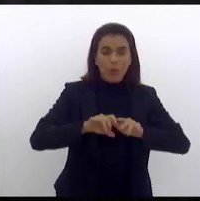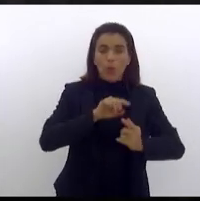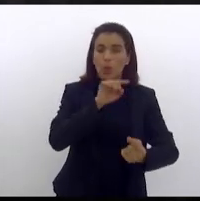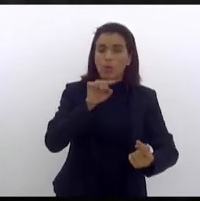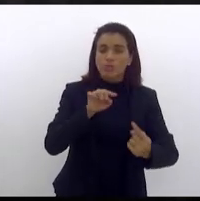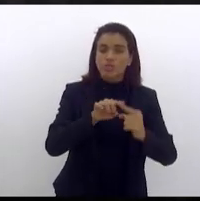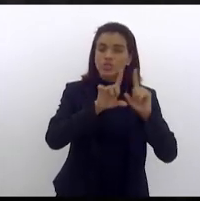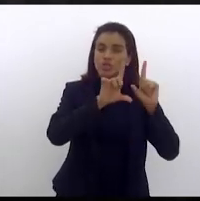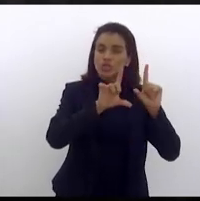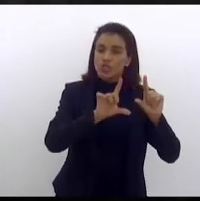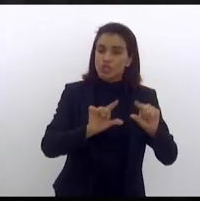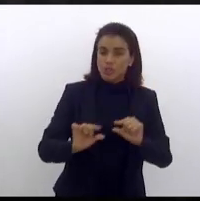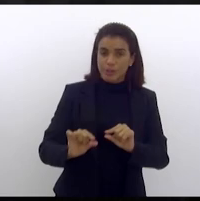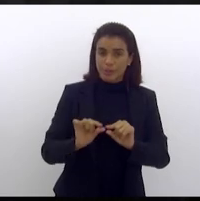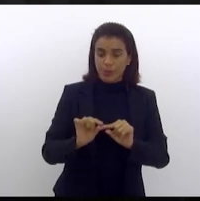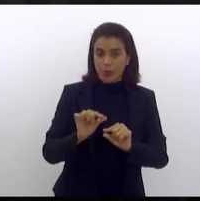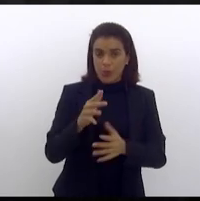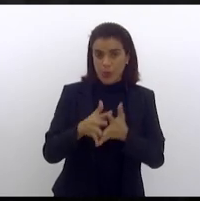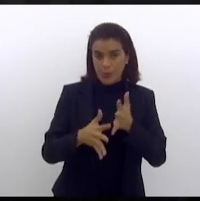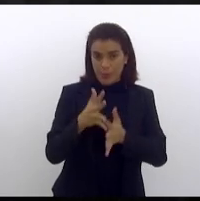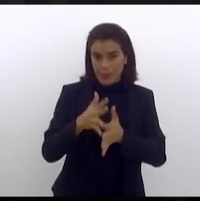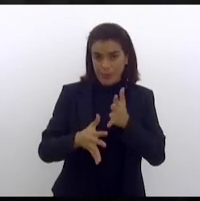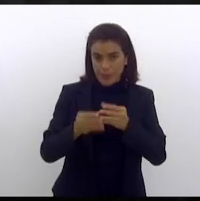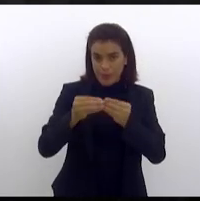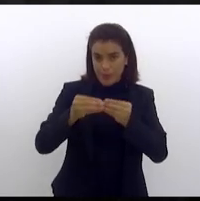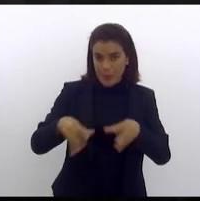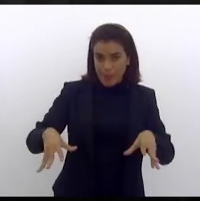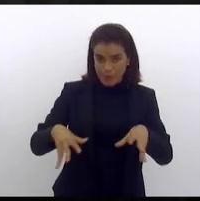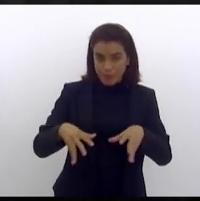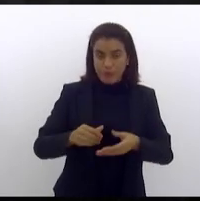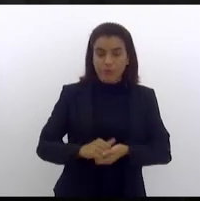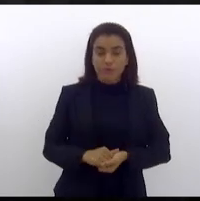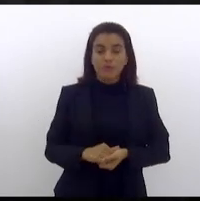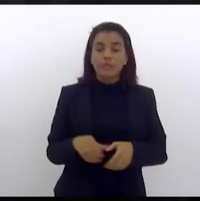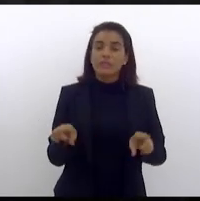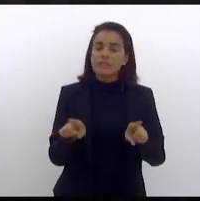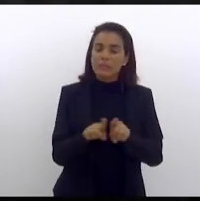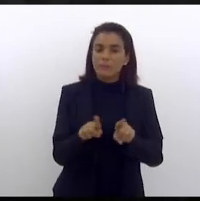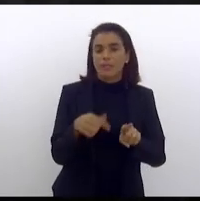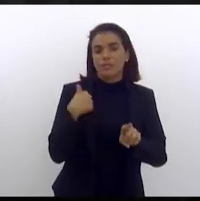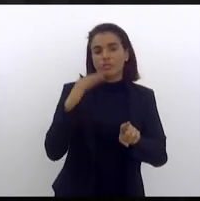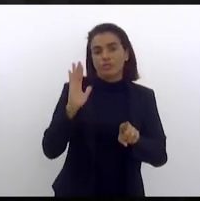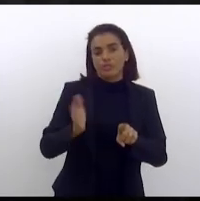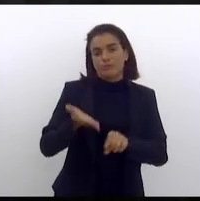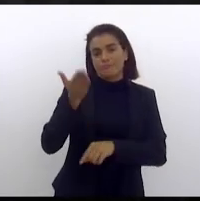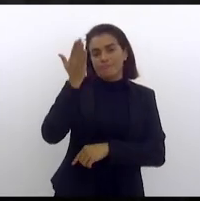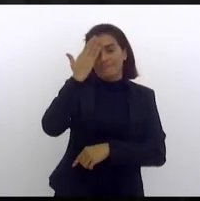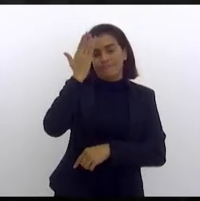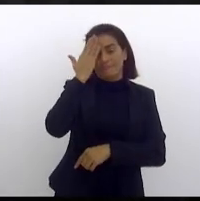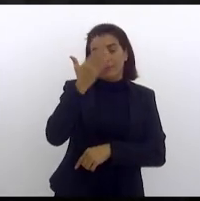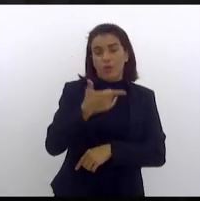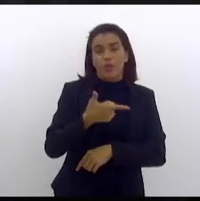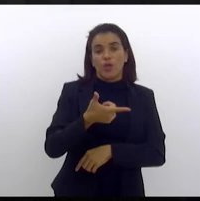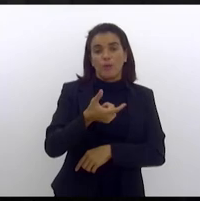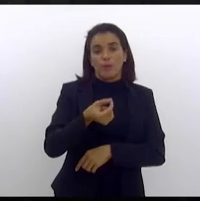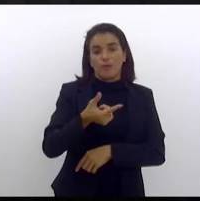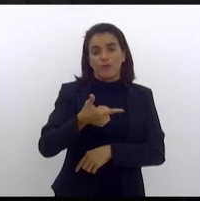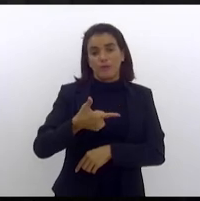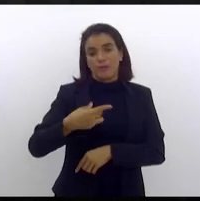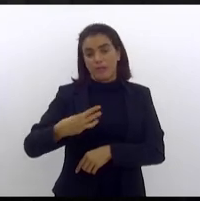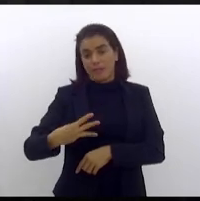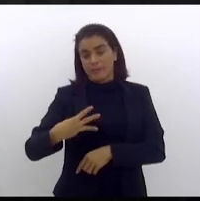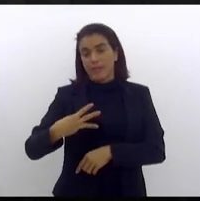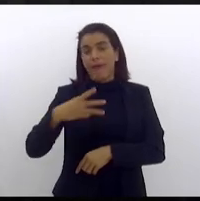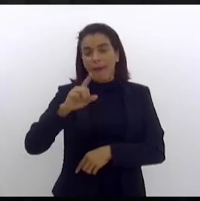o tamanho dessa catástrofe Além do mais também sabia que 2023